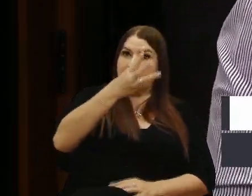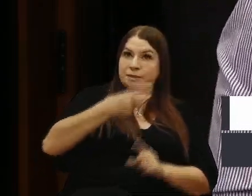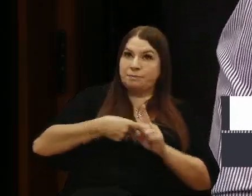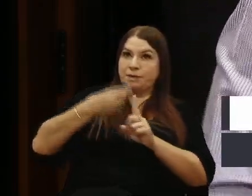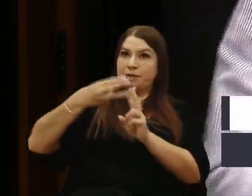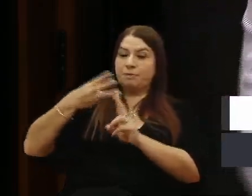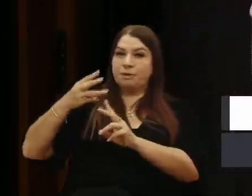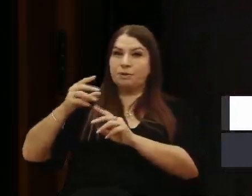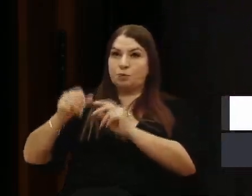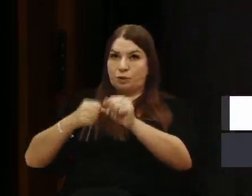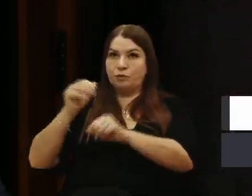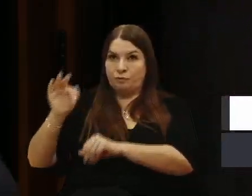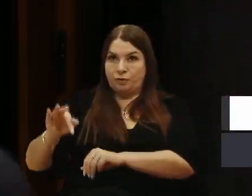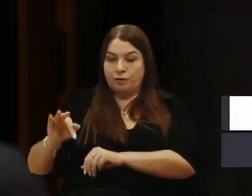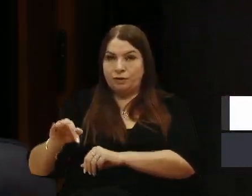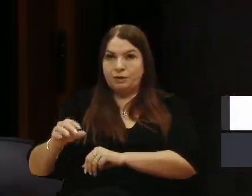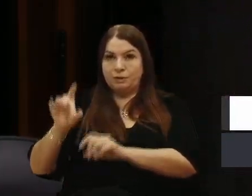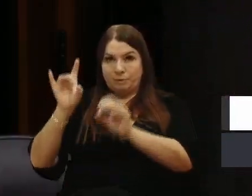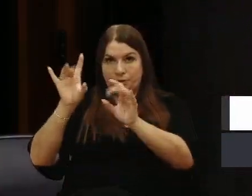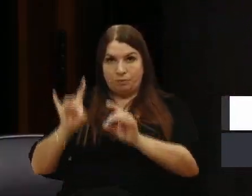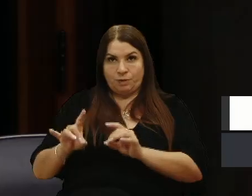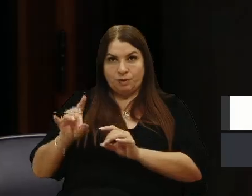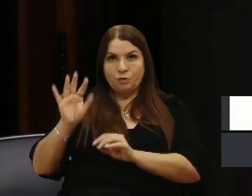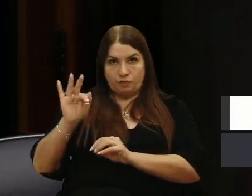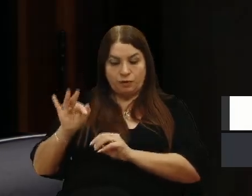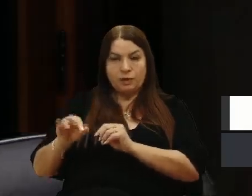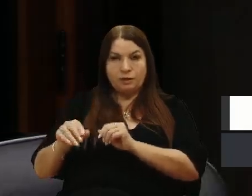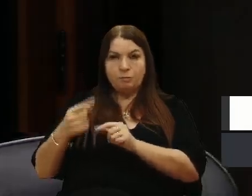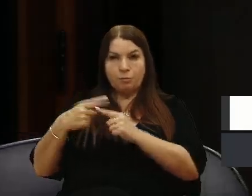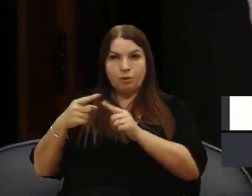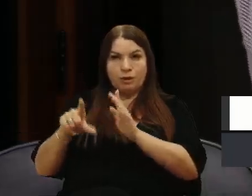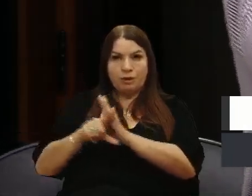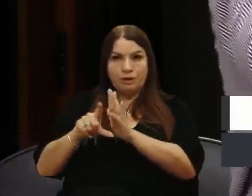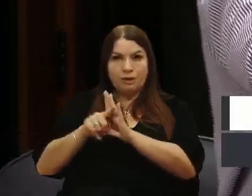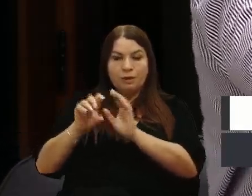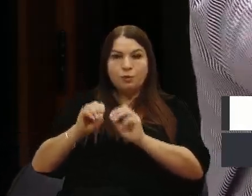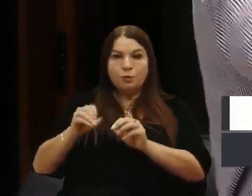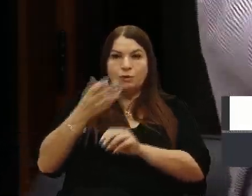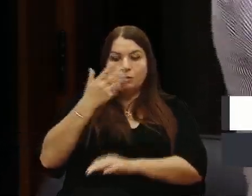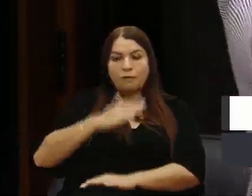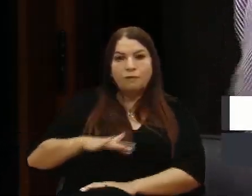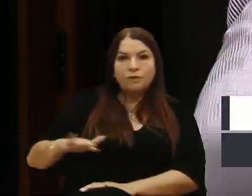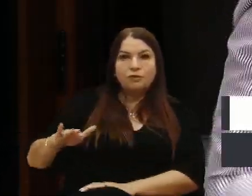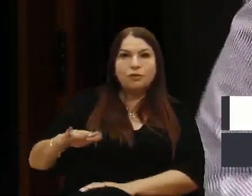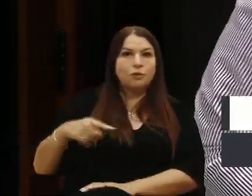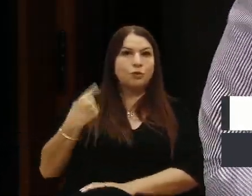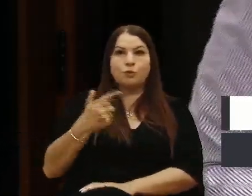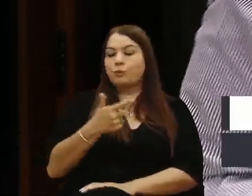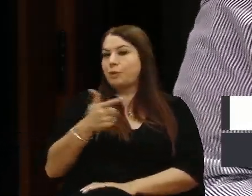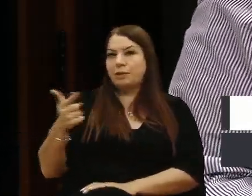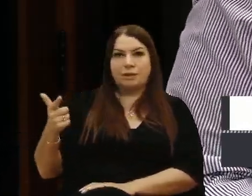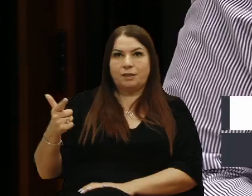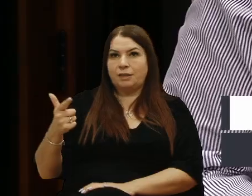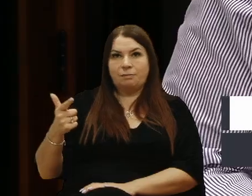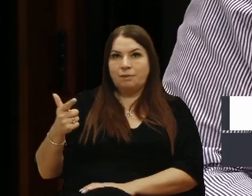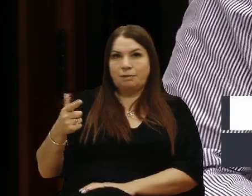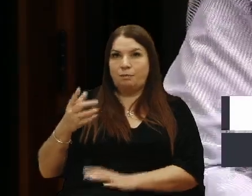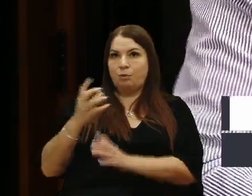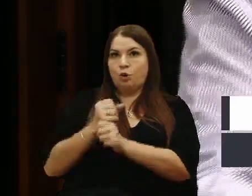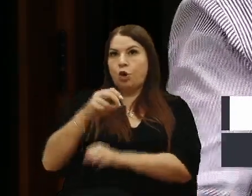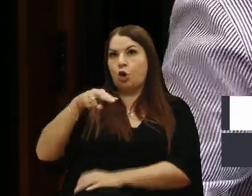anos finais, especialmente nos anos finais, porque a lei fala, na educação infantil, nós não temos promoção por